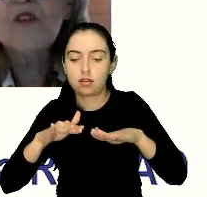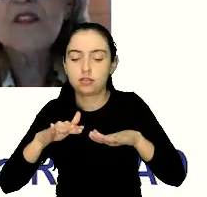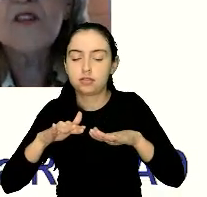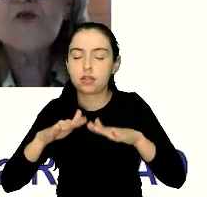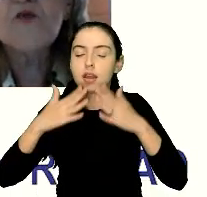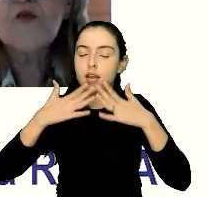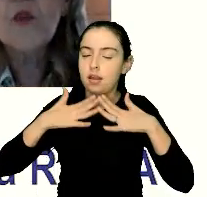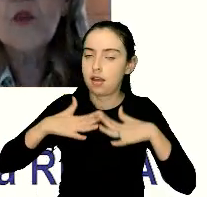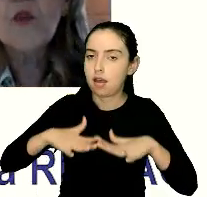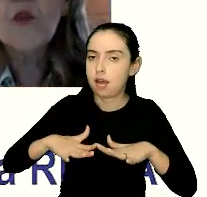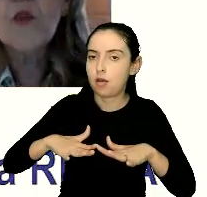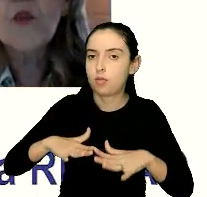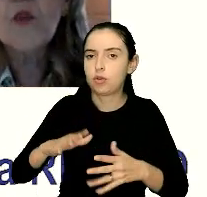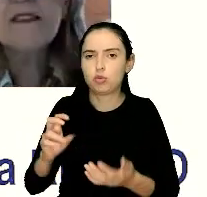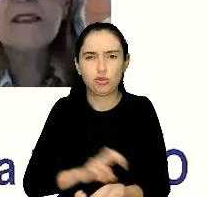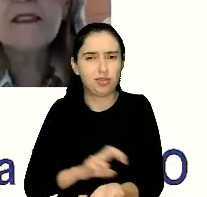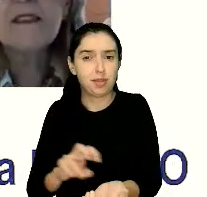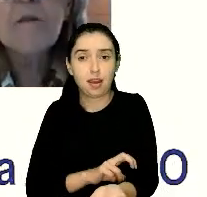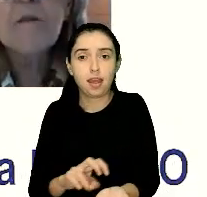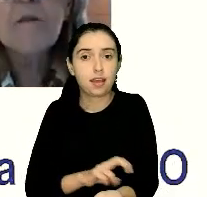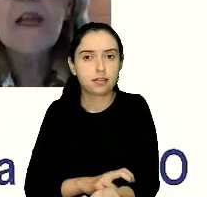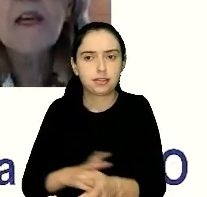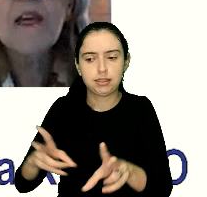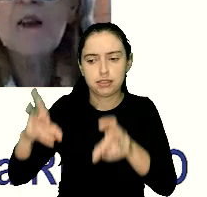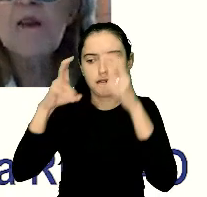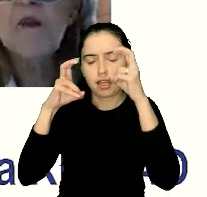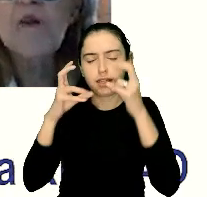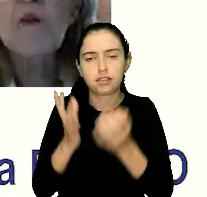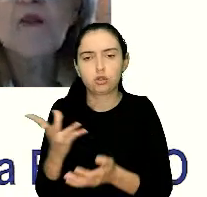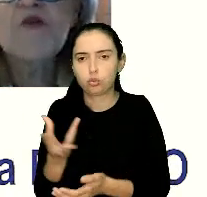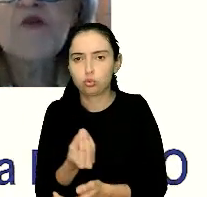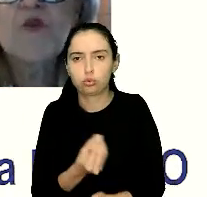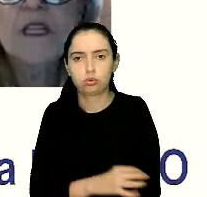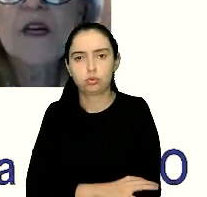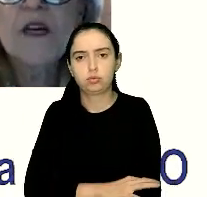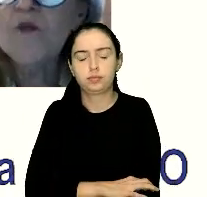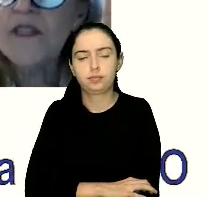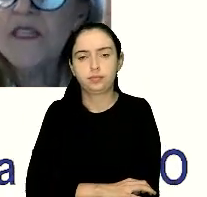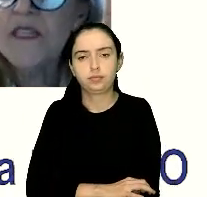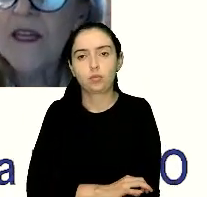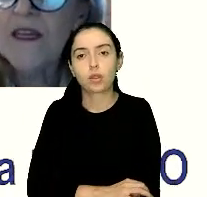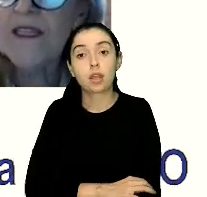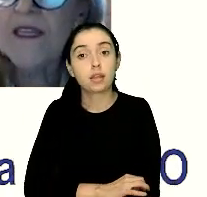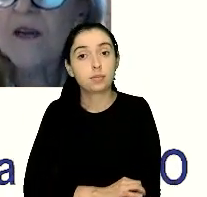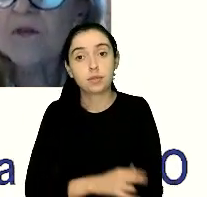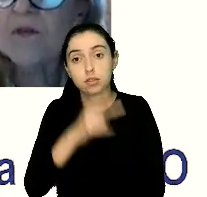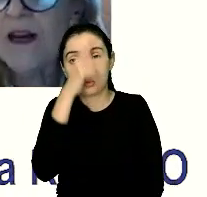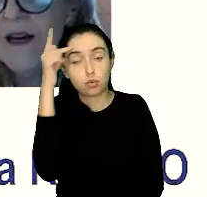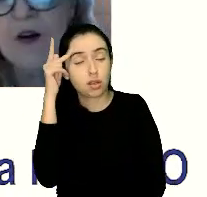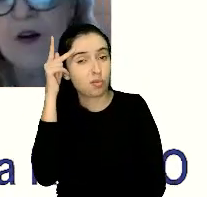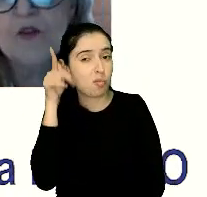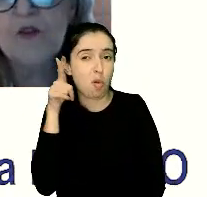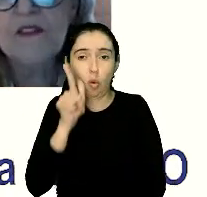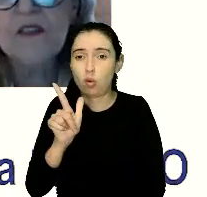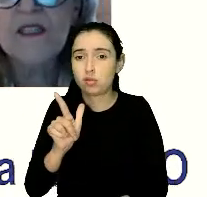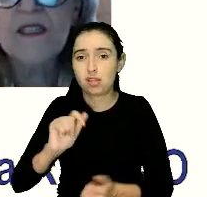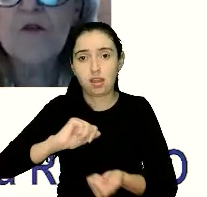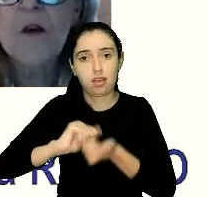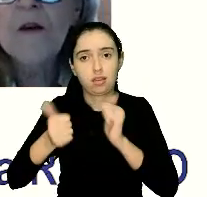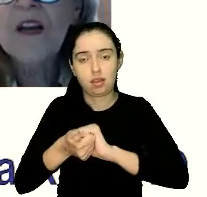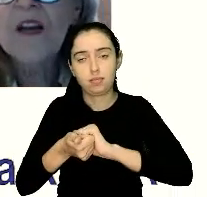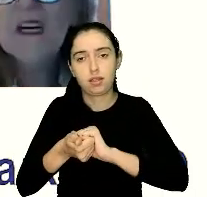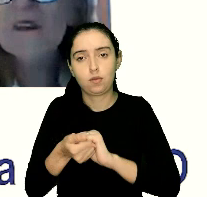né? O estresse nos coloca em alerta, né? Então, quando a pessoa não consegue se adaptar a uma